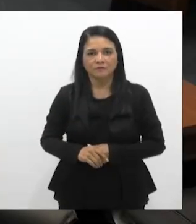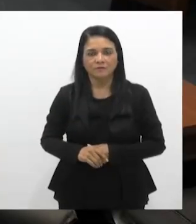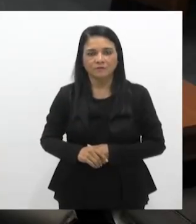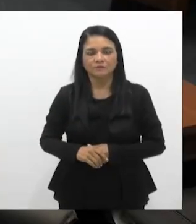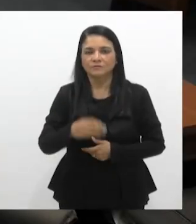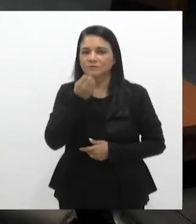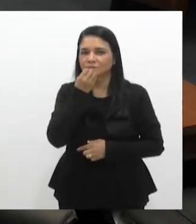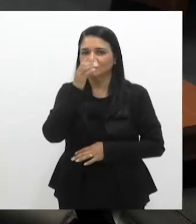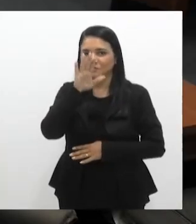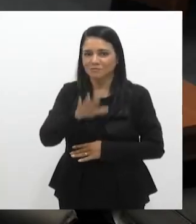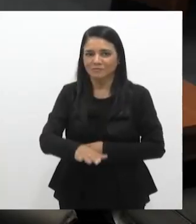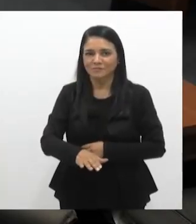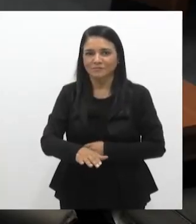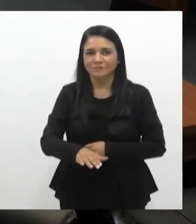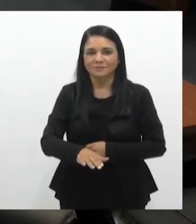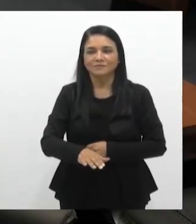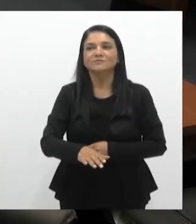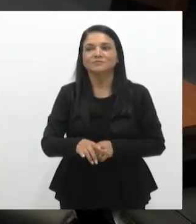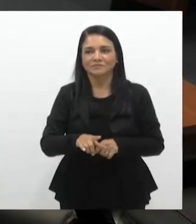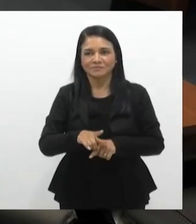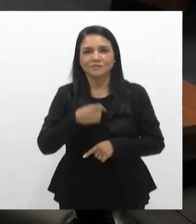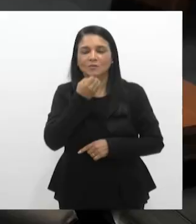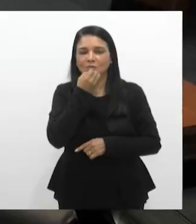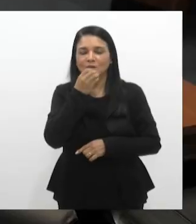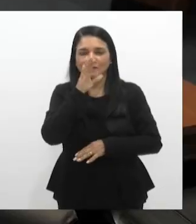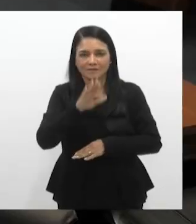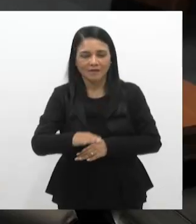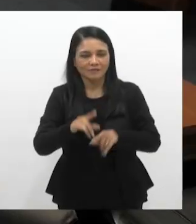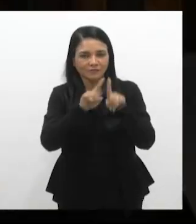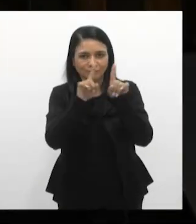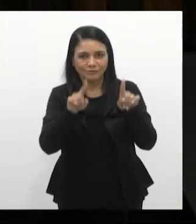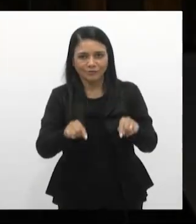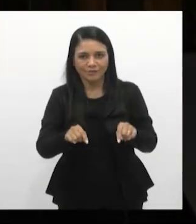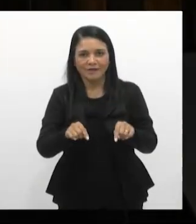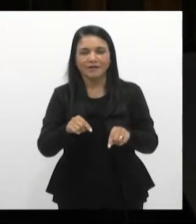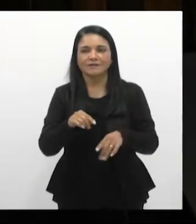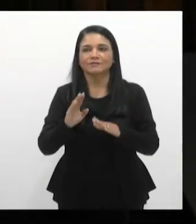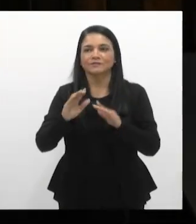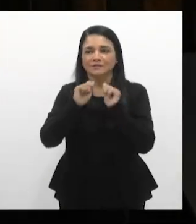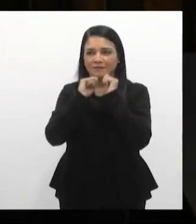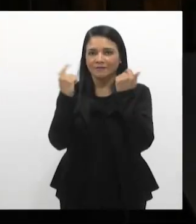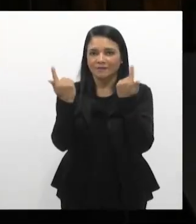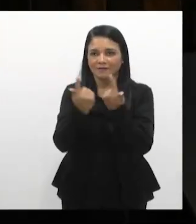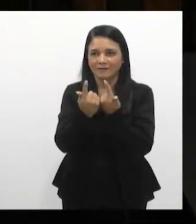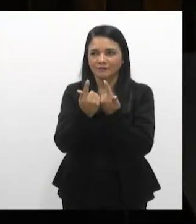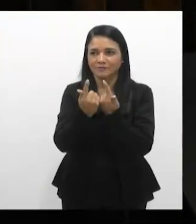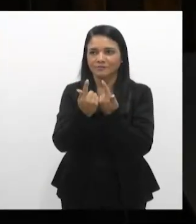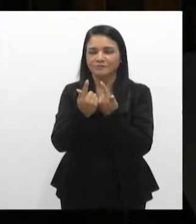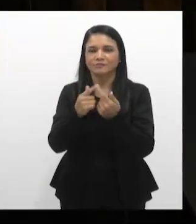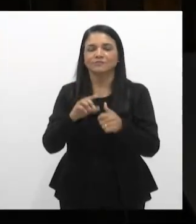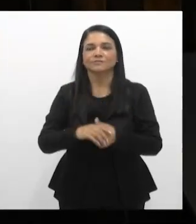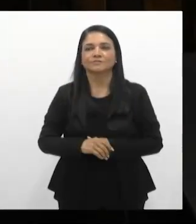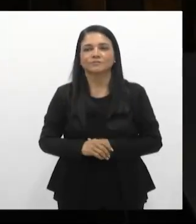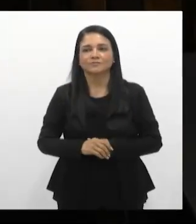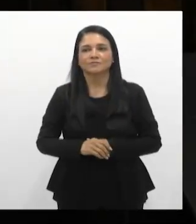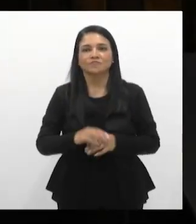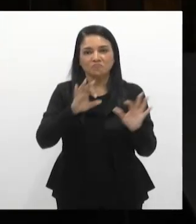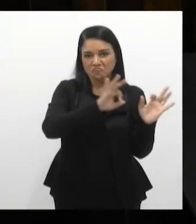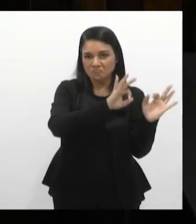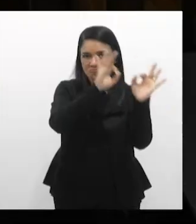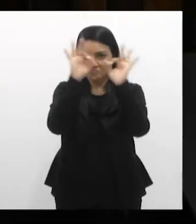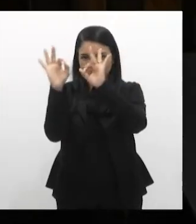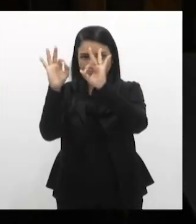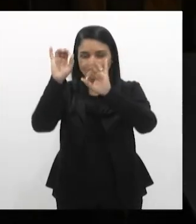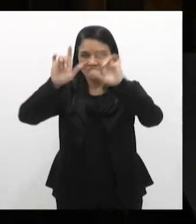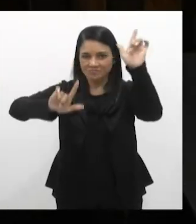Boa tarde, presidente. Boa tarde, funcionários dessa casa, aqueles que nos assistem pela